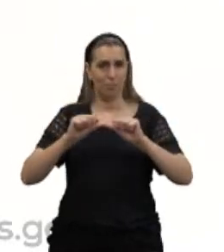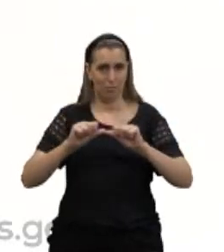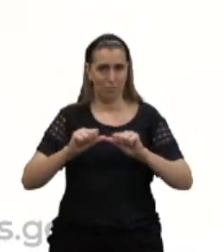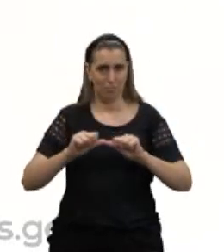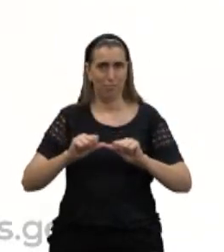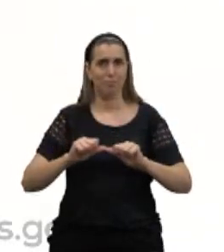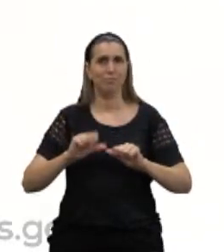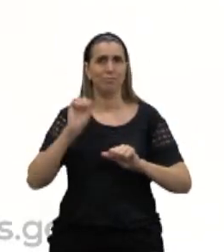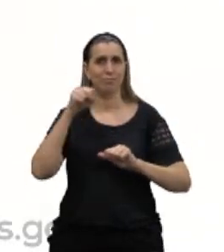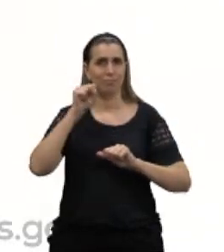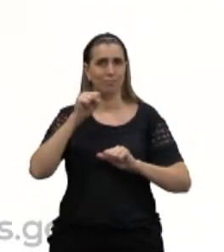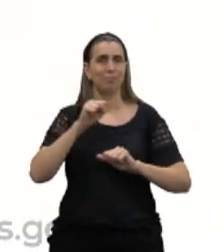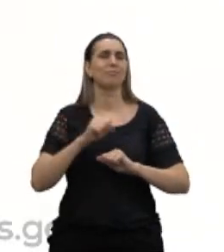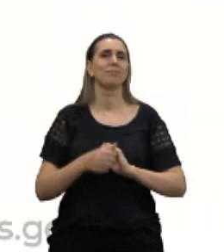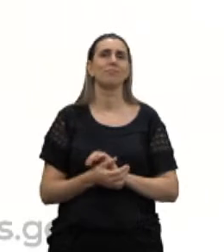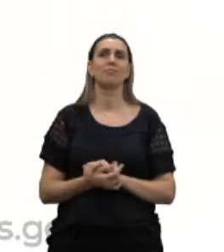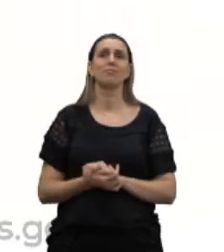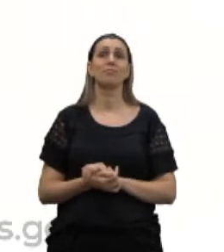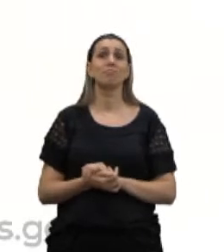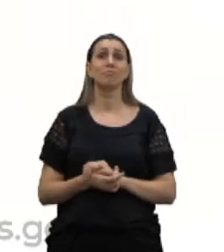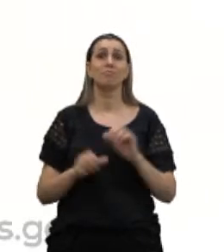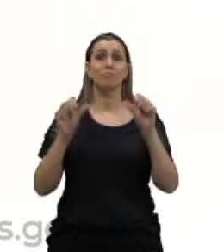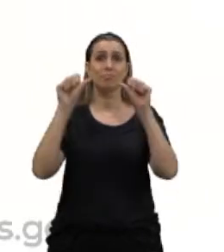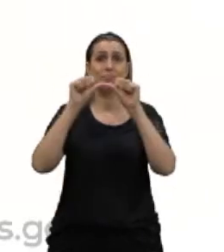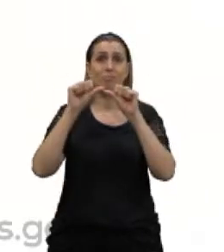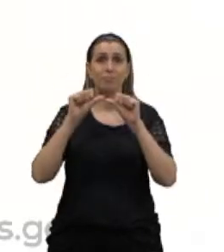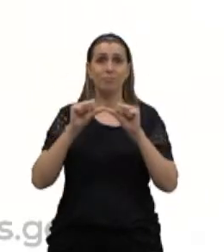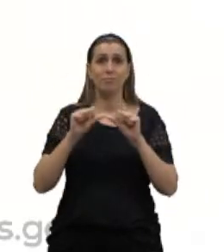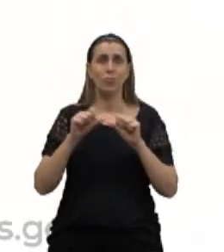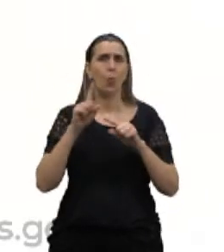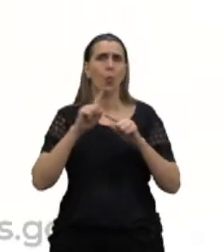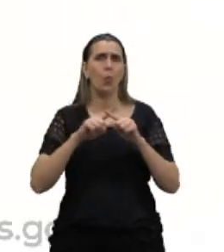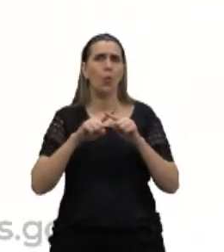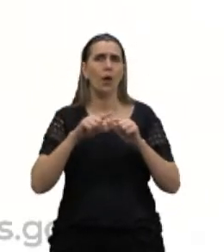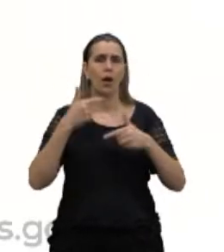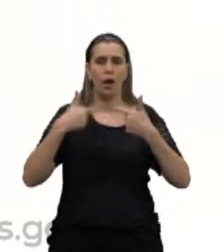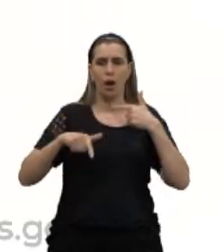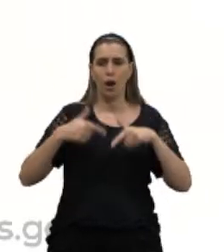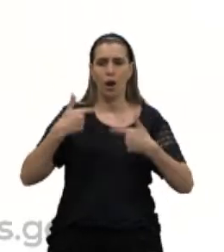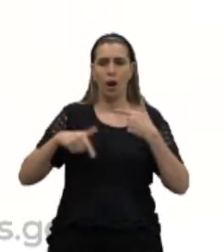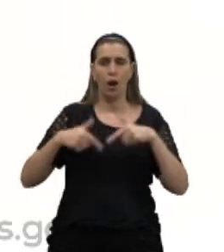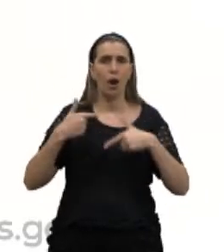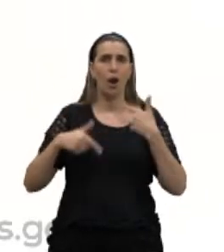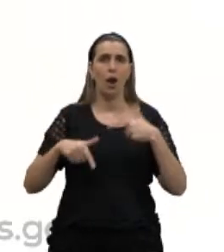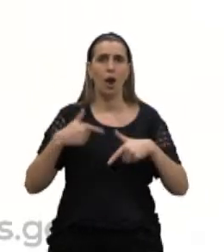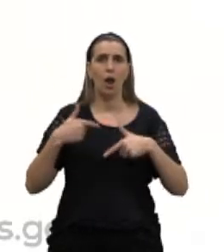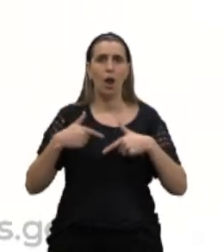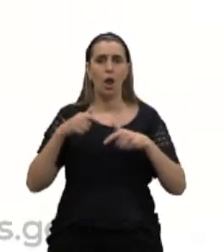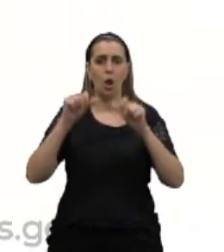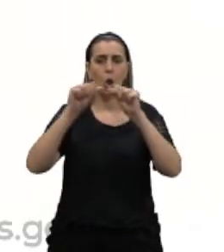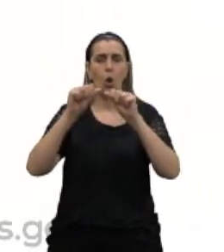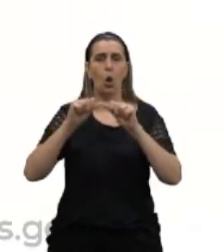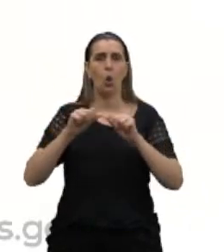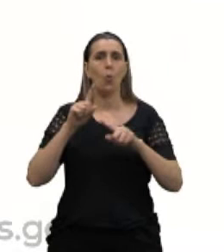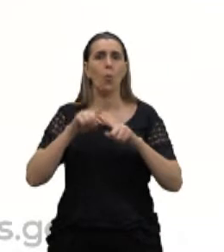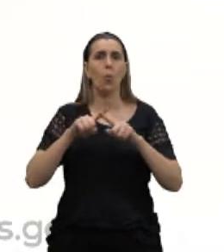simétricos, eu ia falar semelhantes. Eles são simétricos. Por que, que ali o trabalhar, né, é